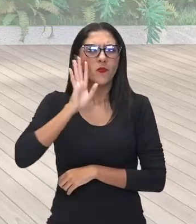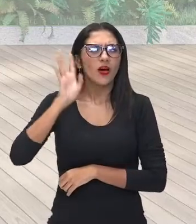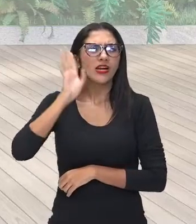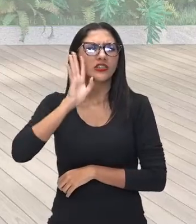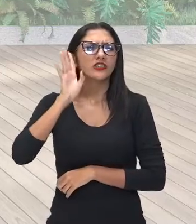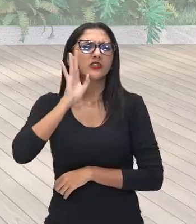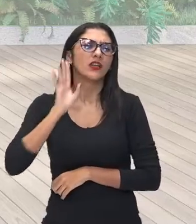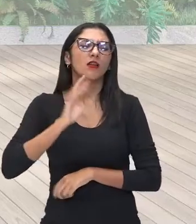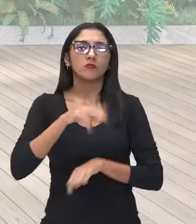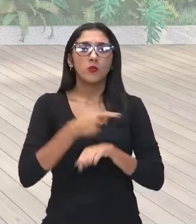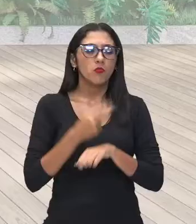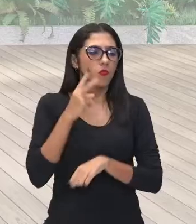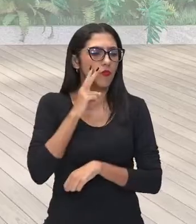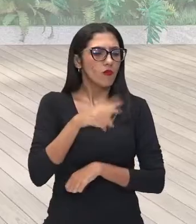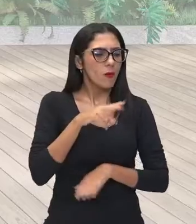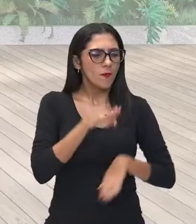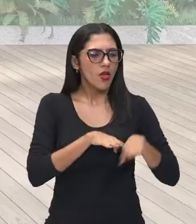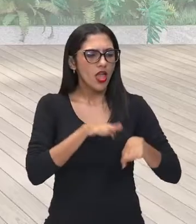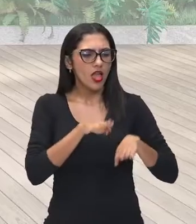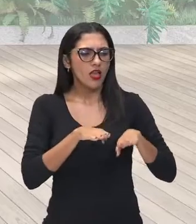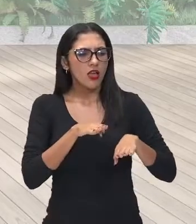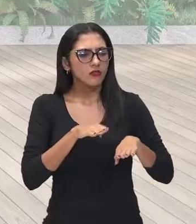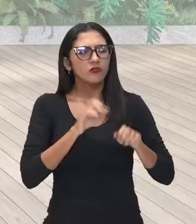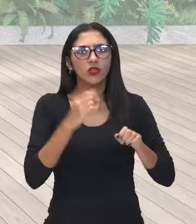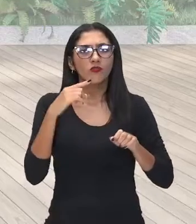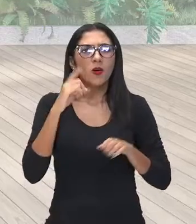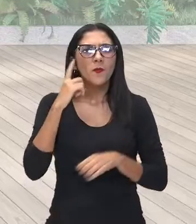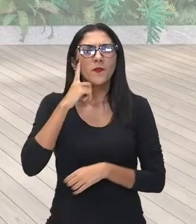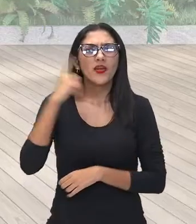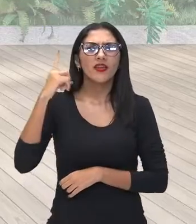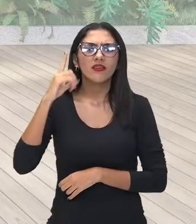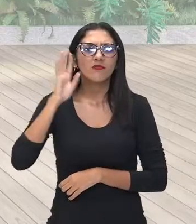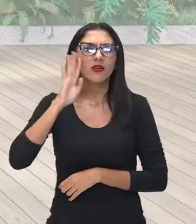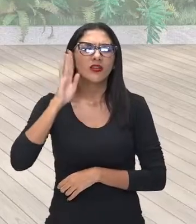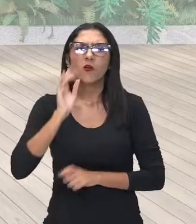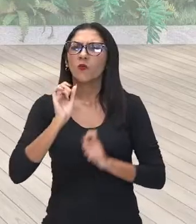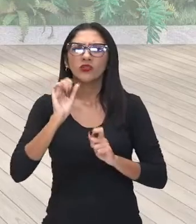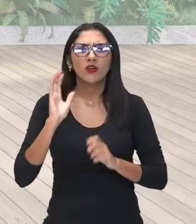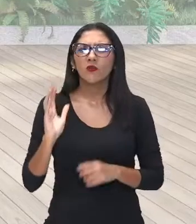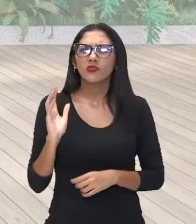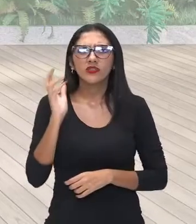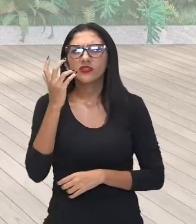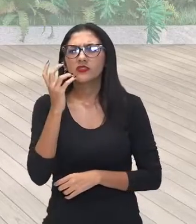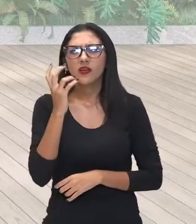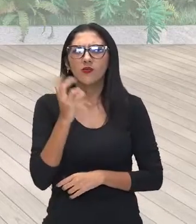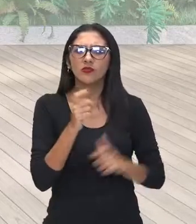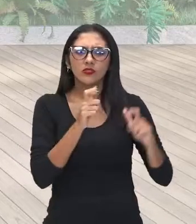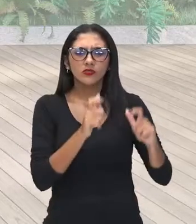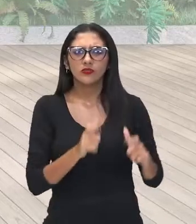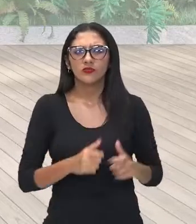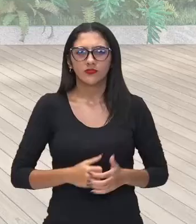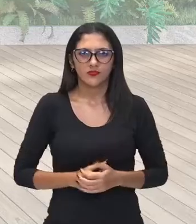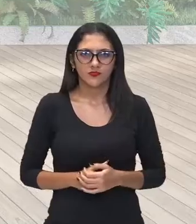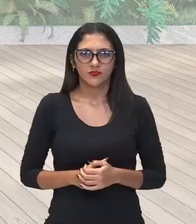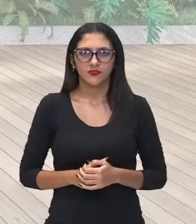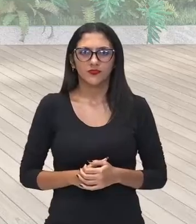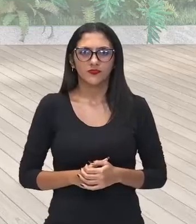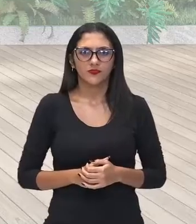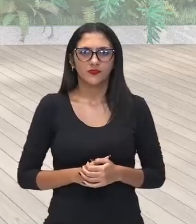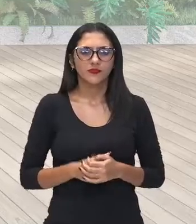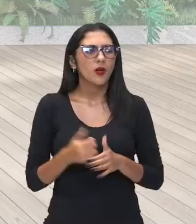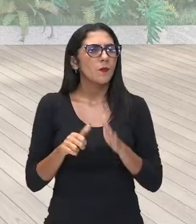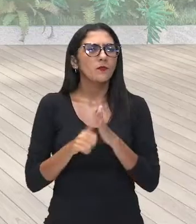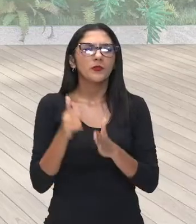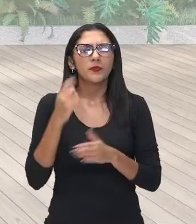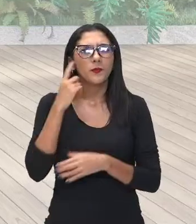dessas pegadas aqui? O que é que vocês iriam pensar? O que foi que aconteceu? Primeiro, a primeira ideia